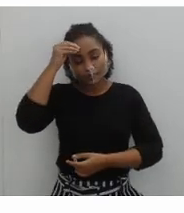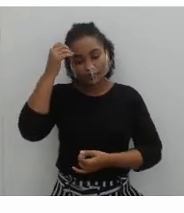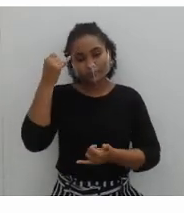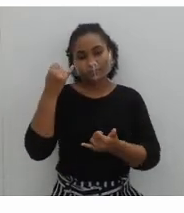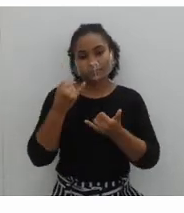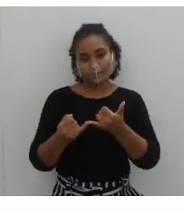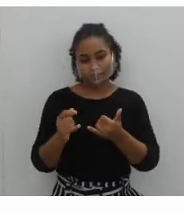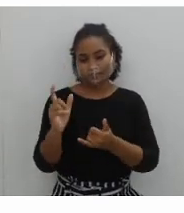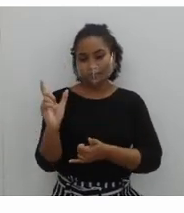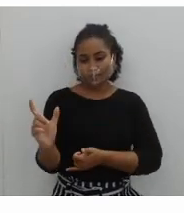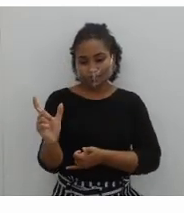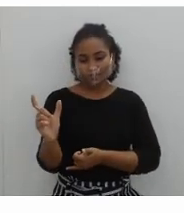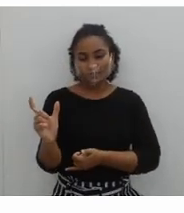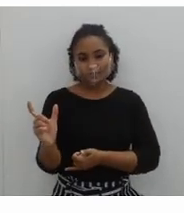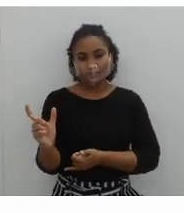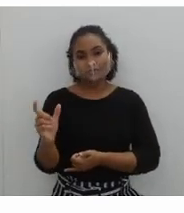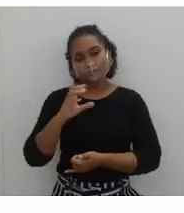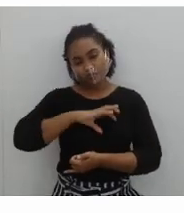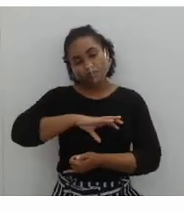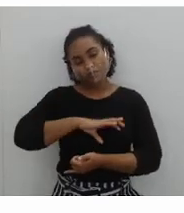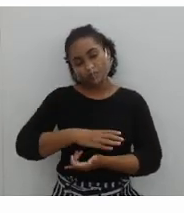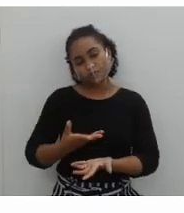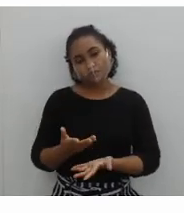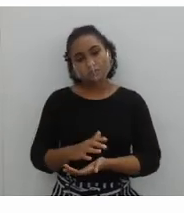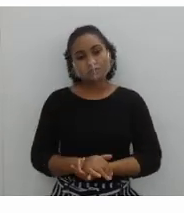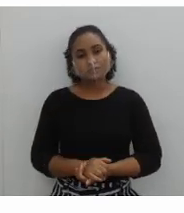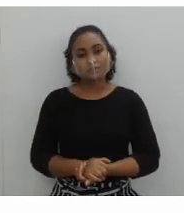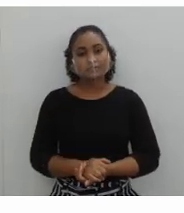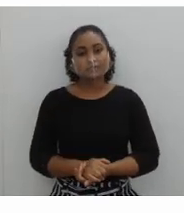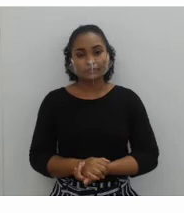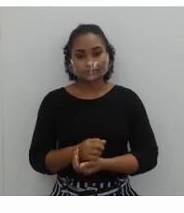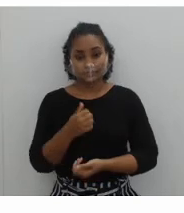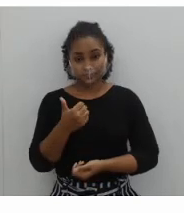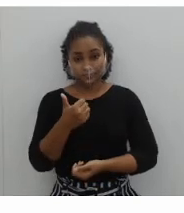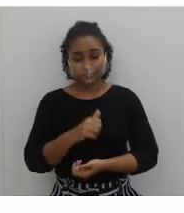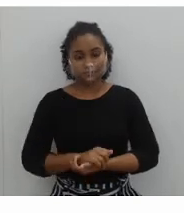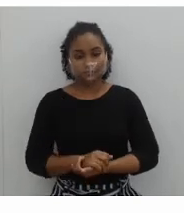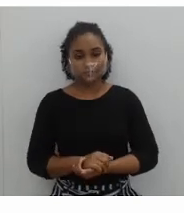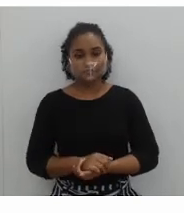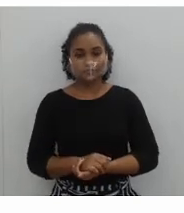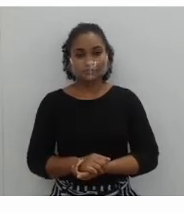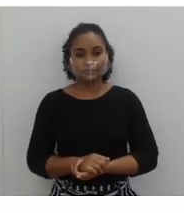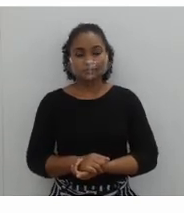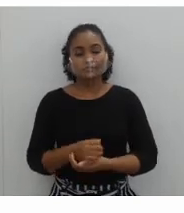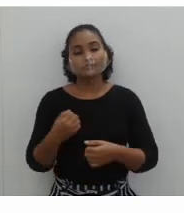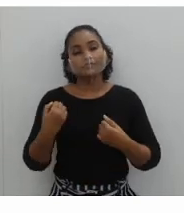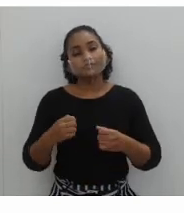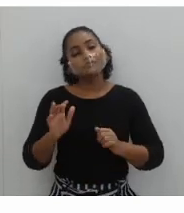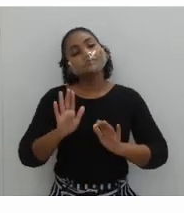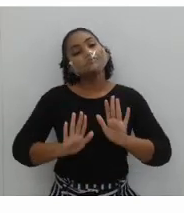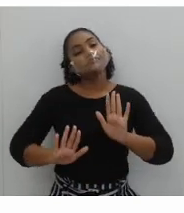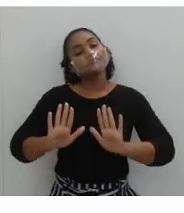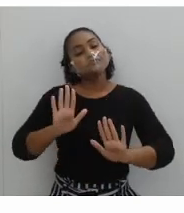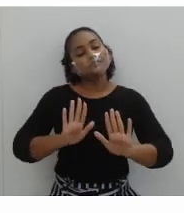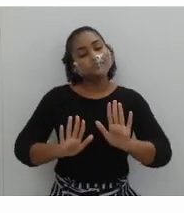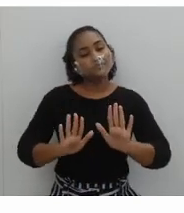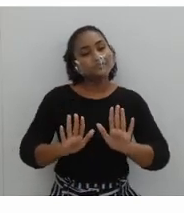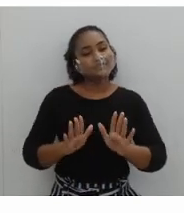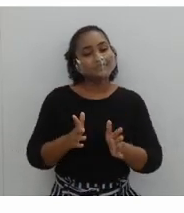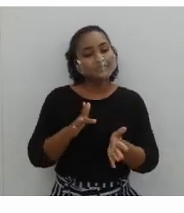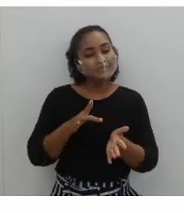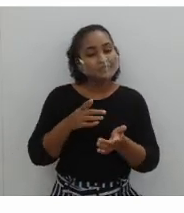parecidas com a língua portuguesa, a língua nativa, tá bom? Mas a gente tem que tomar cuidado com os